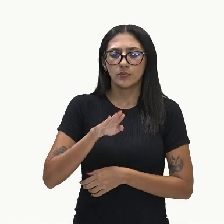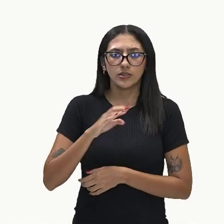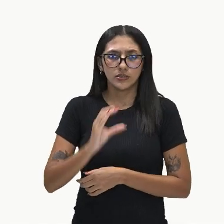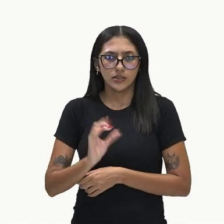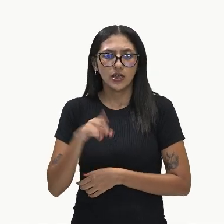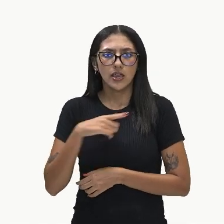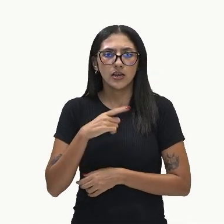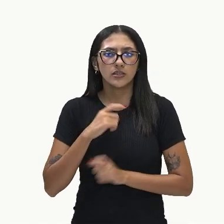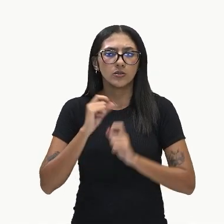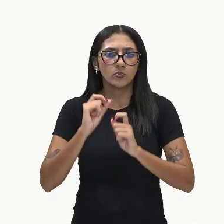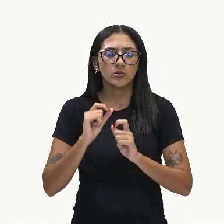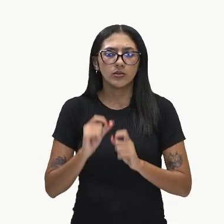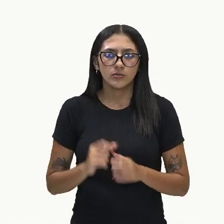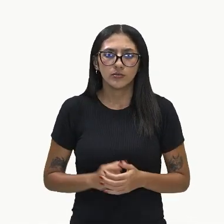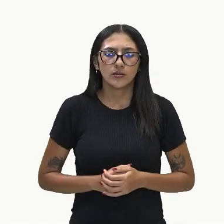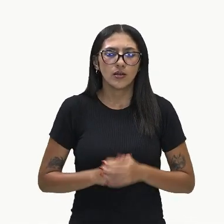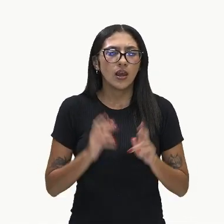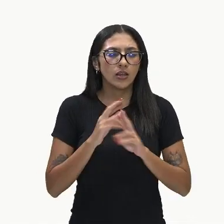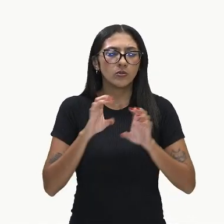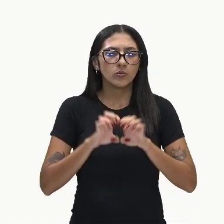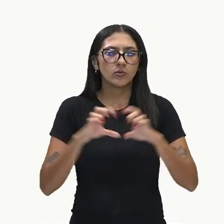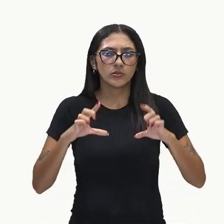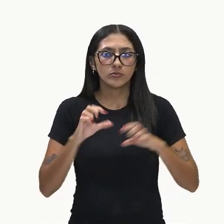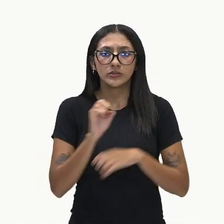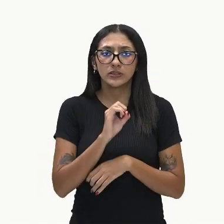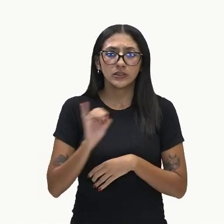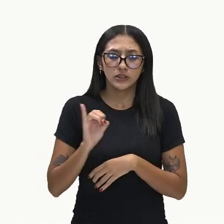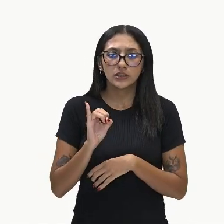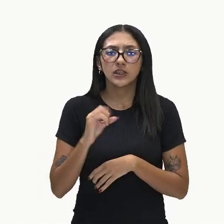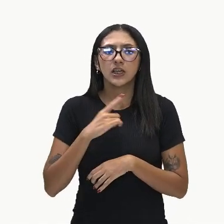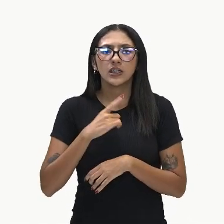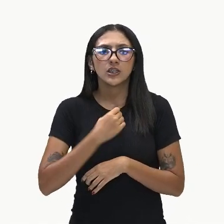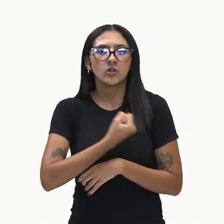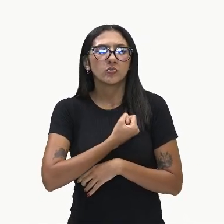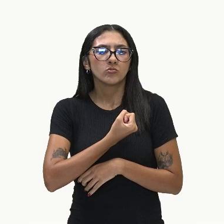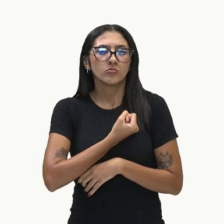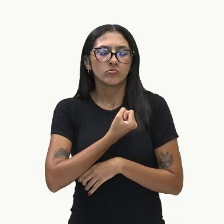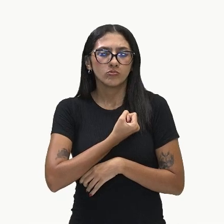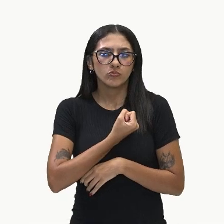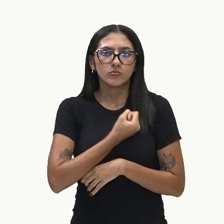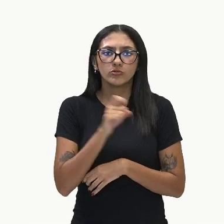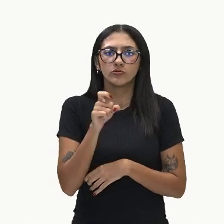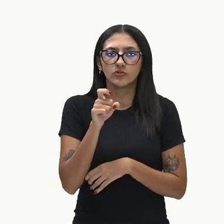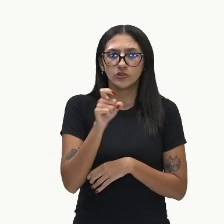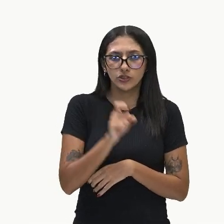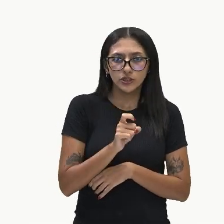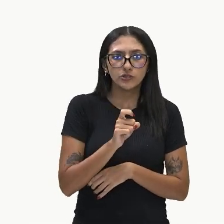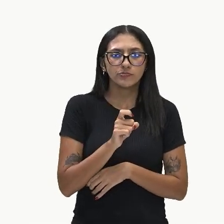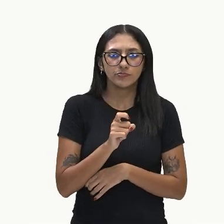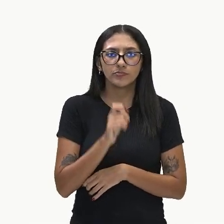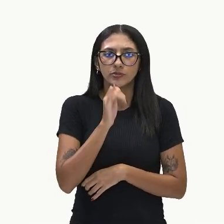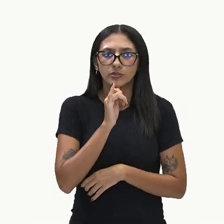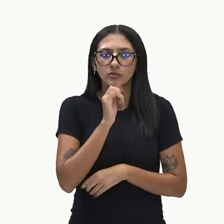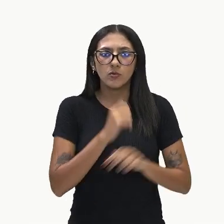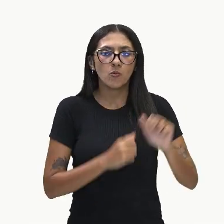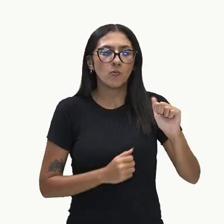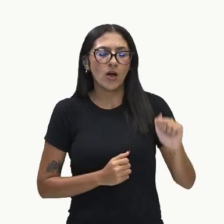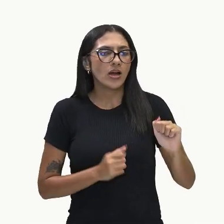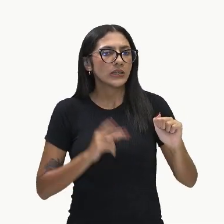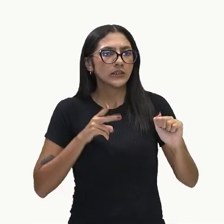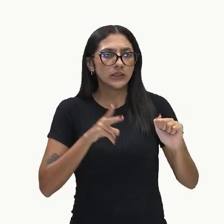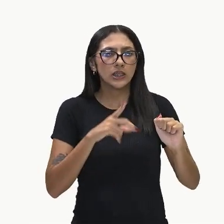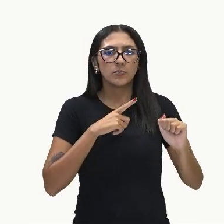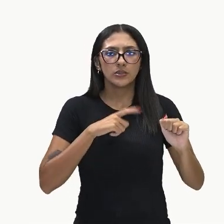coeficientes da equação. Assim, se a equação for na incógnita x, o A vai sempre acompanhar o